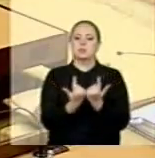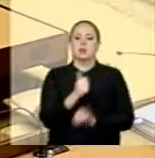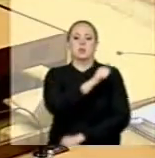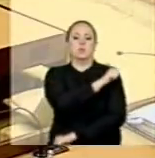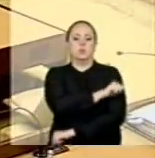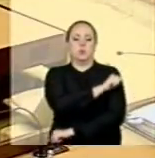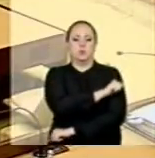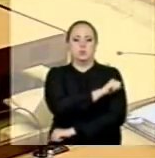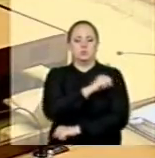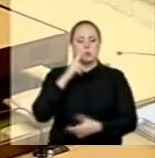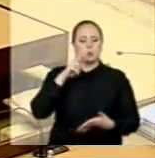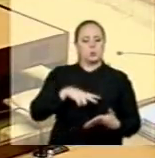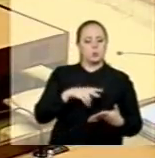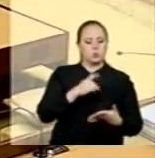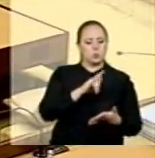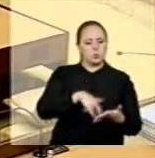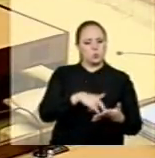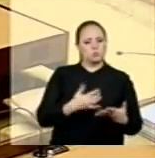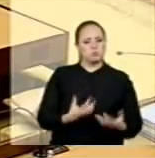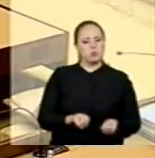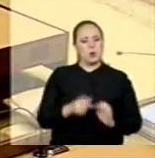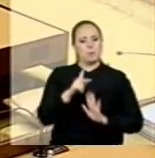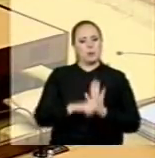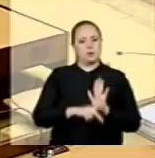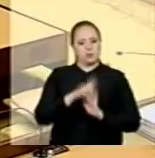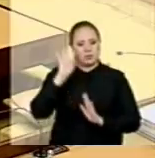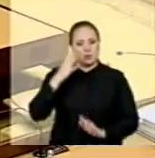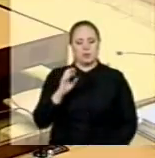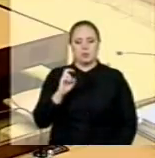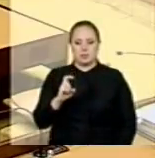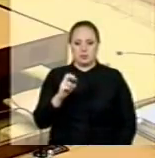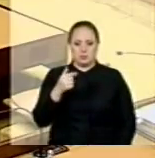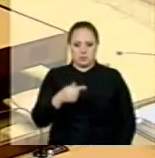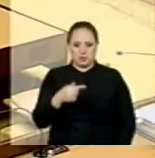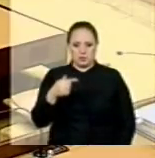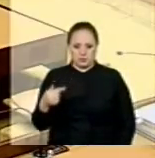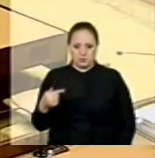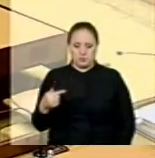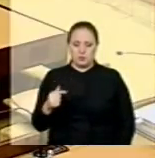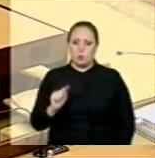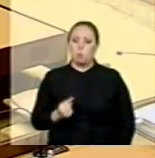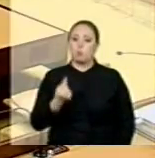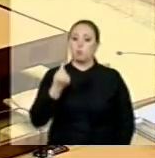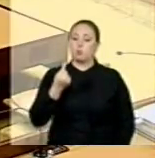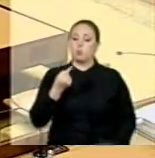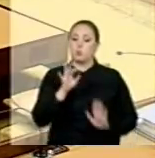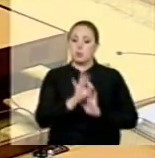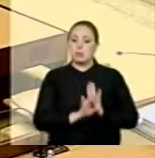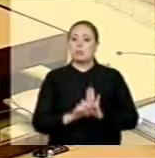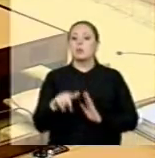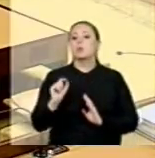Janeiro recebeu o projeto de resolução número 577, cujo único objeto